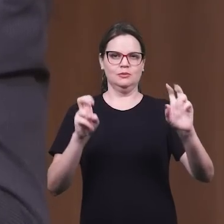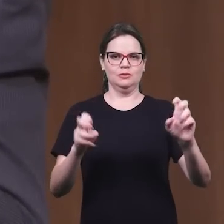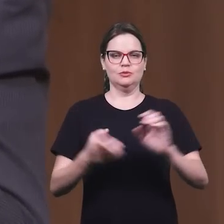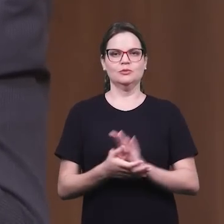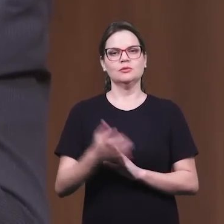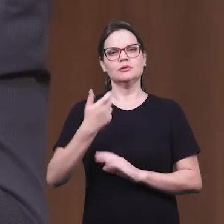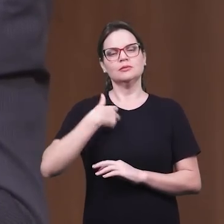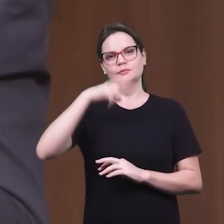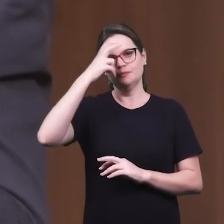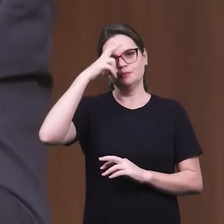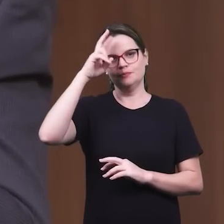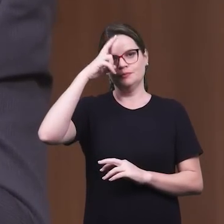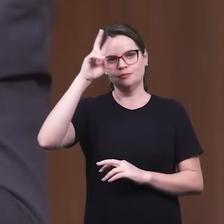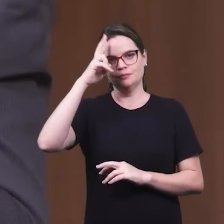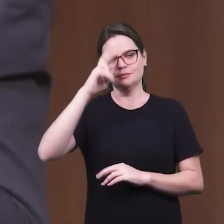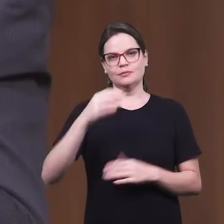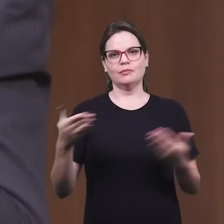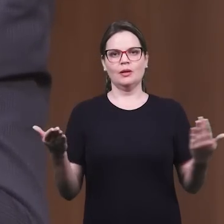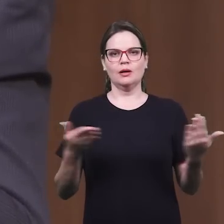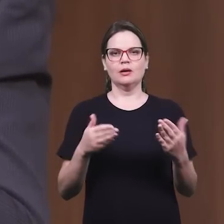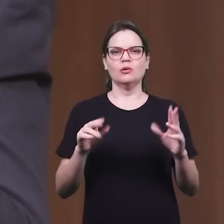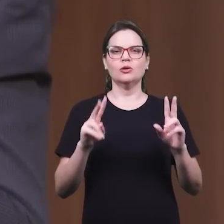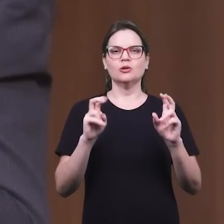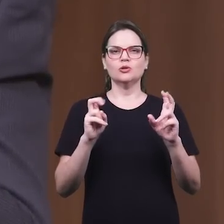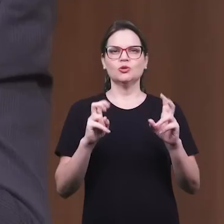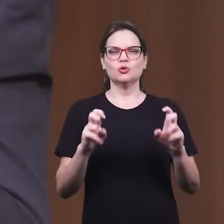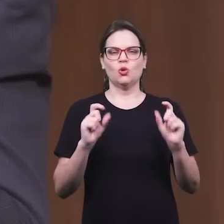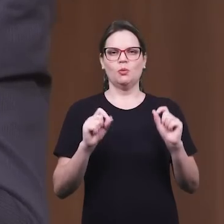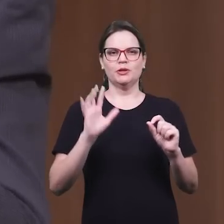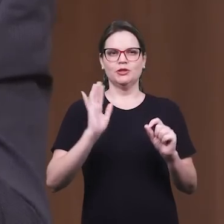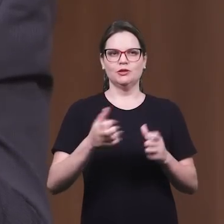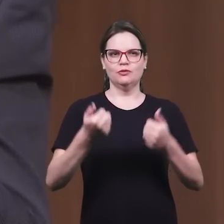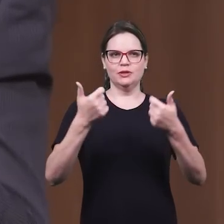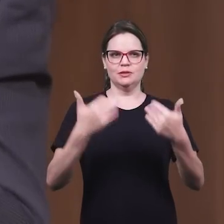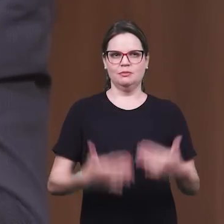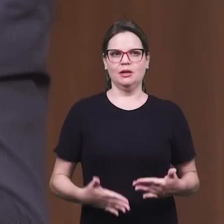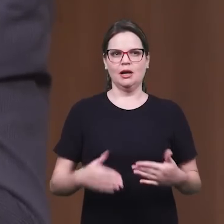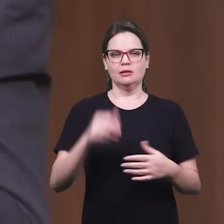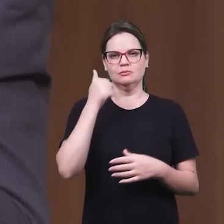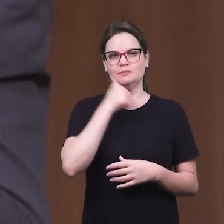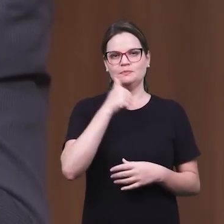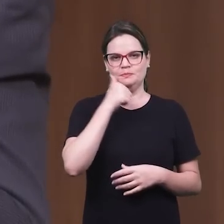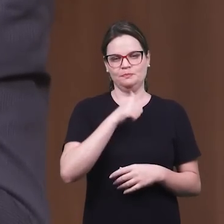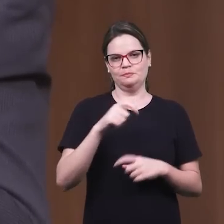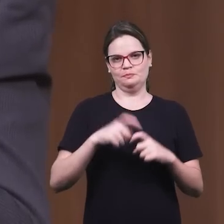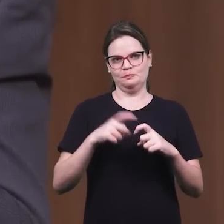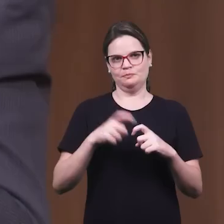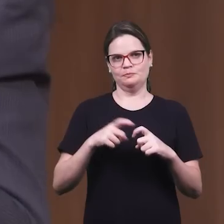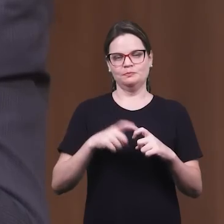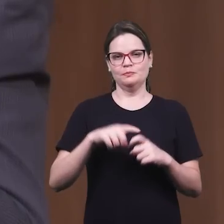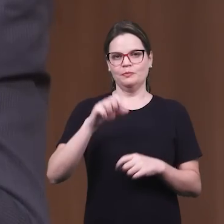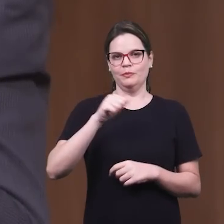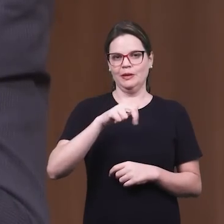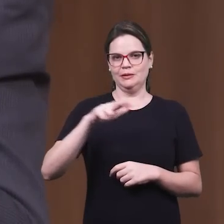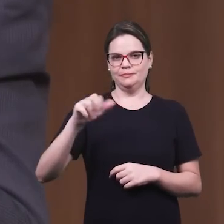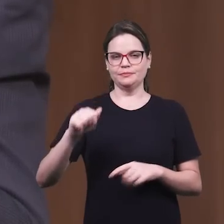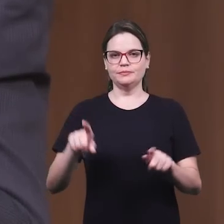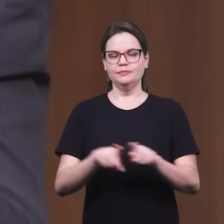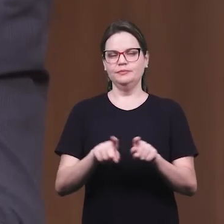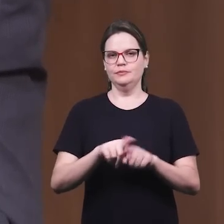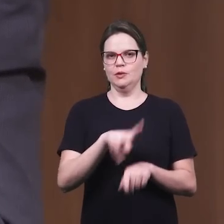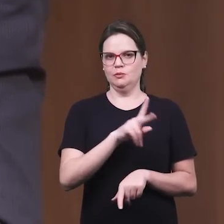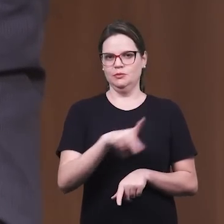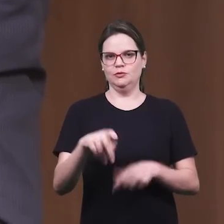até me lembrei, principalmente com relação a essa parte mencionada aqui pela doutora Ana e pelo professor Alexandre, que é da